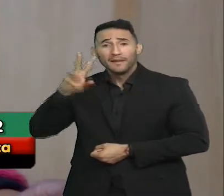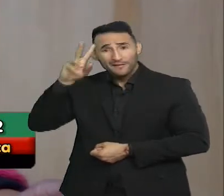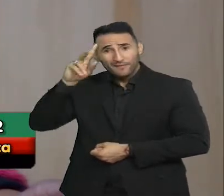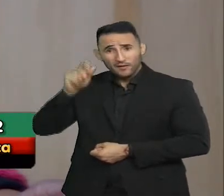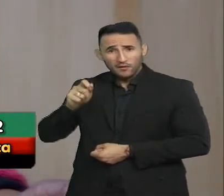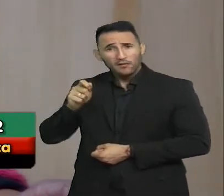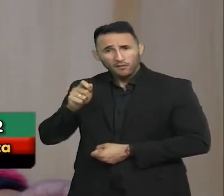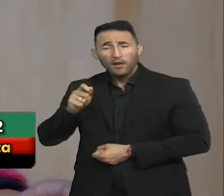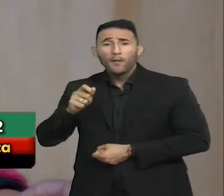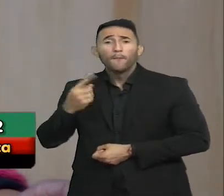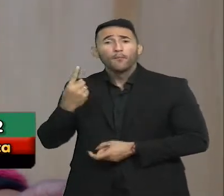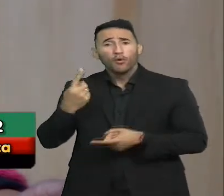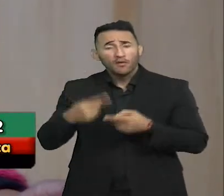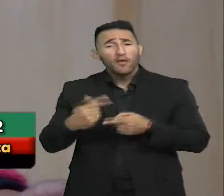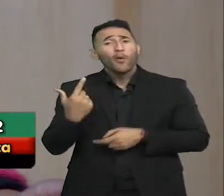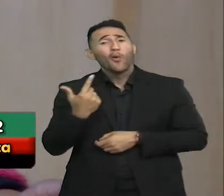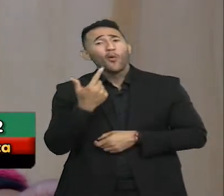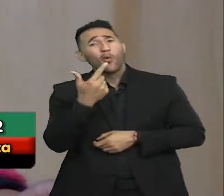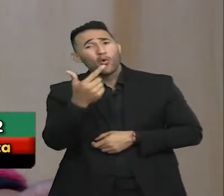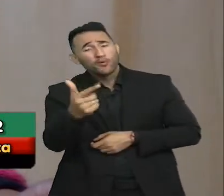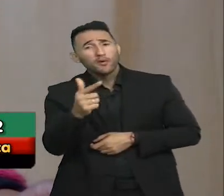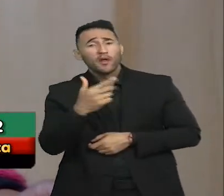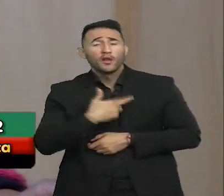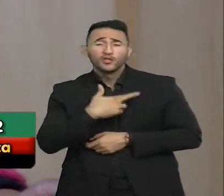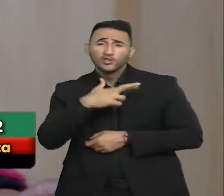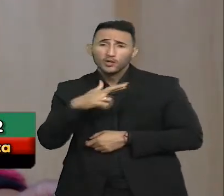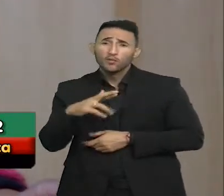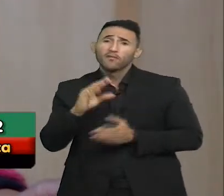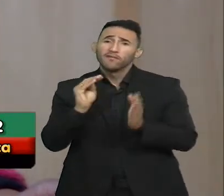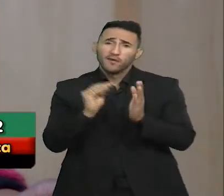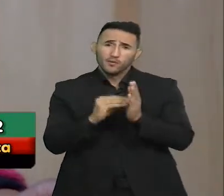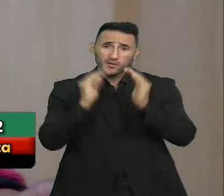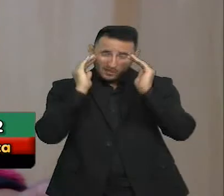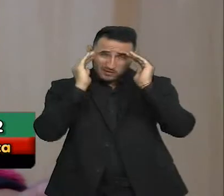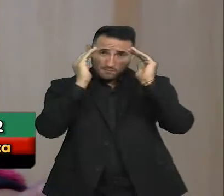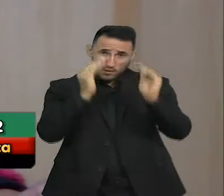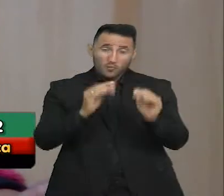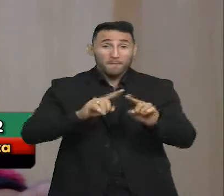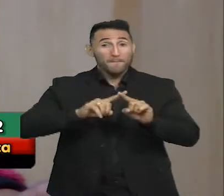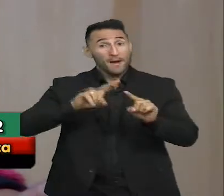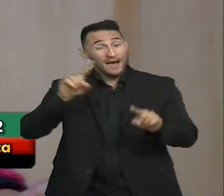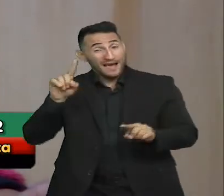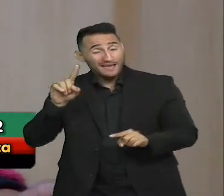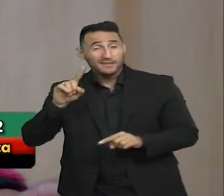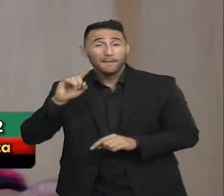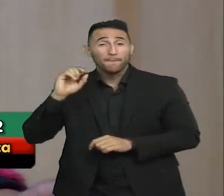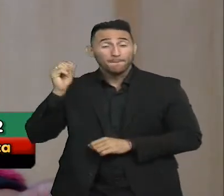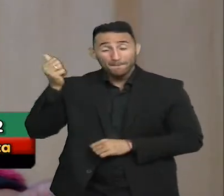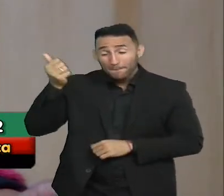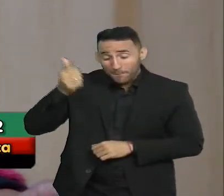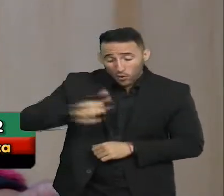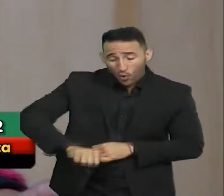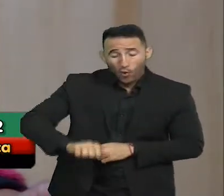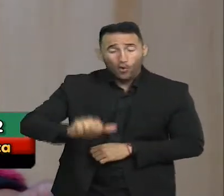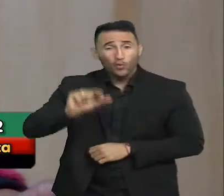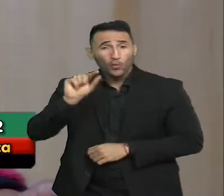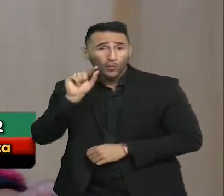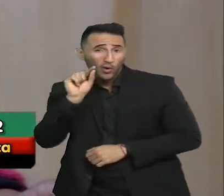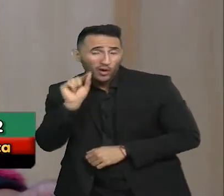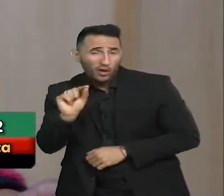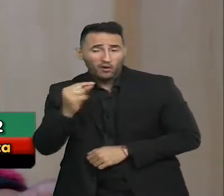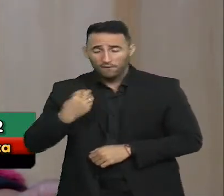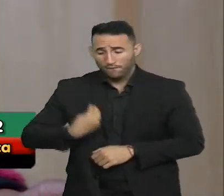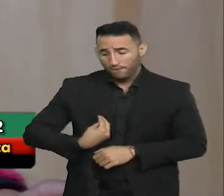também são intoleradas. Porém, o grau maior de intolerância é